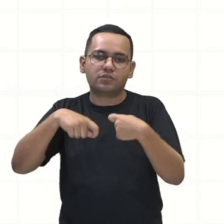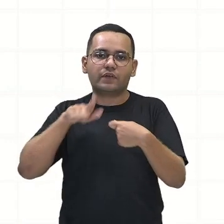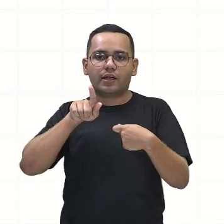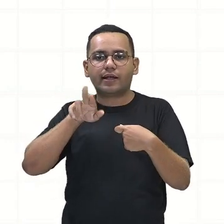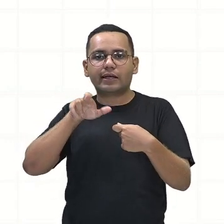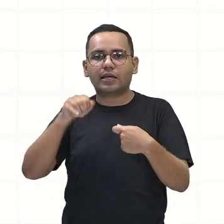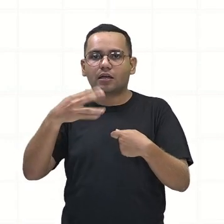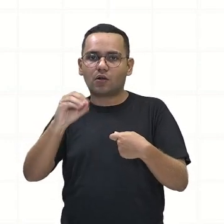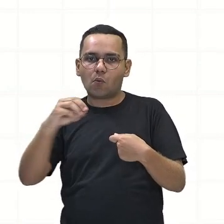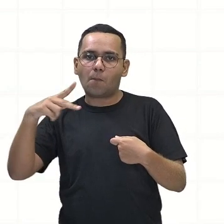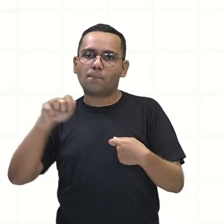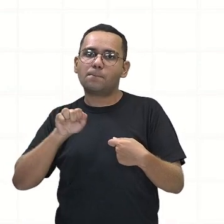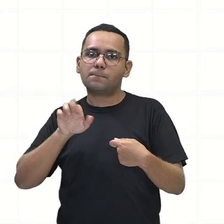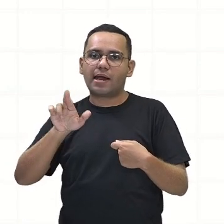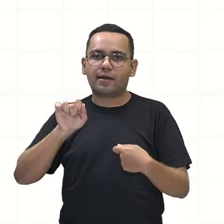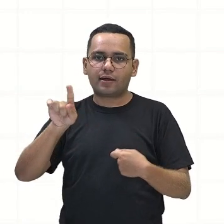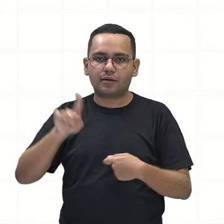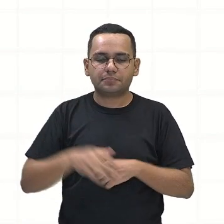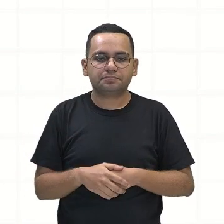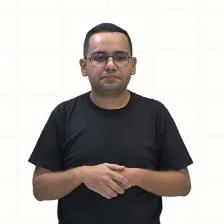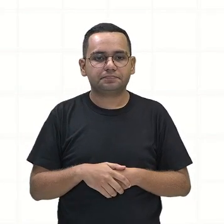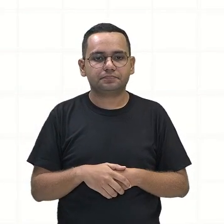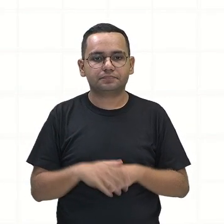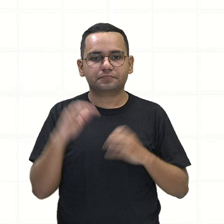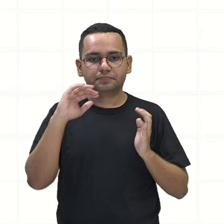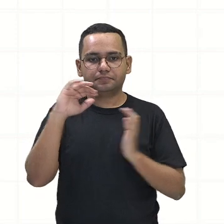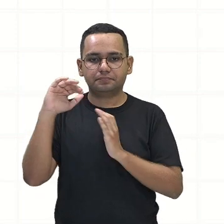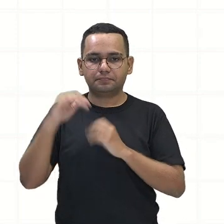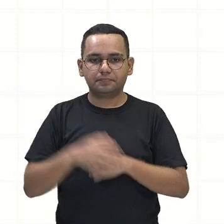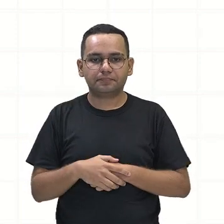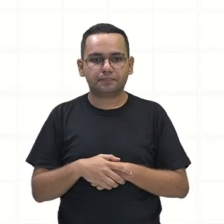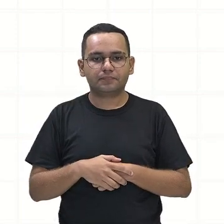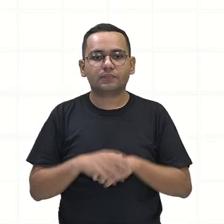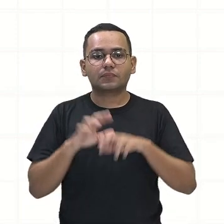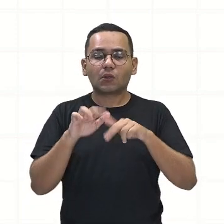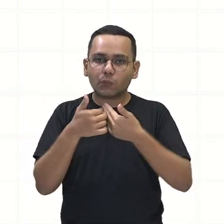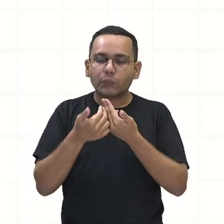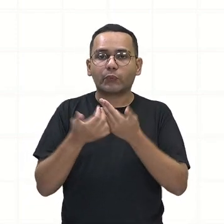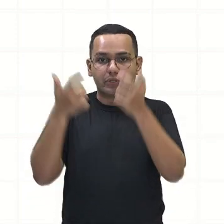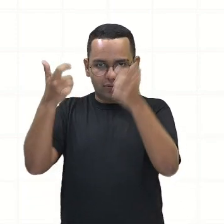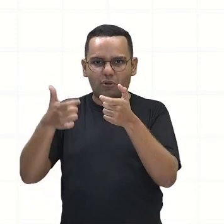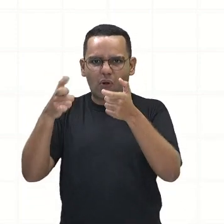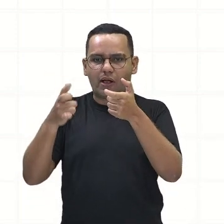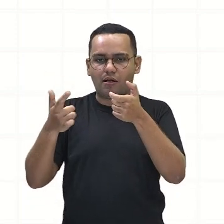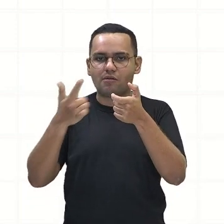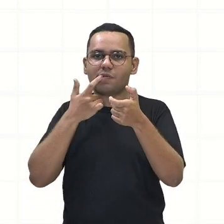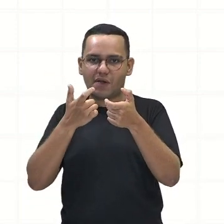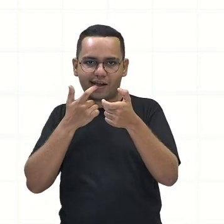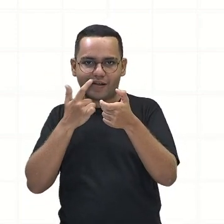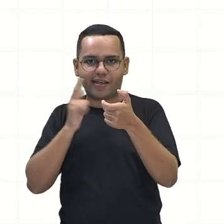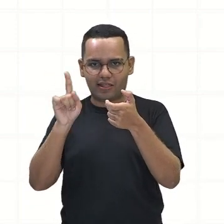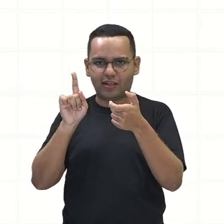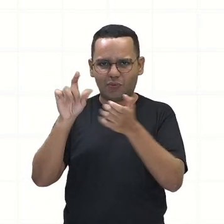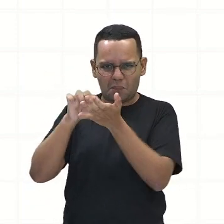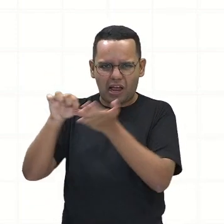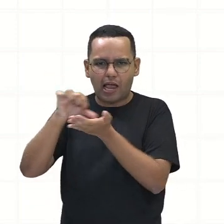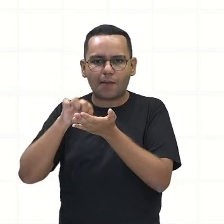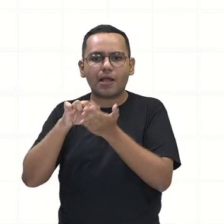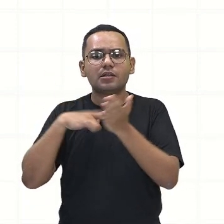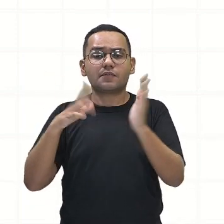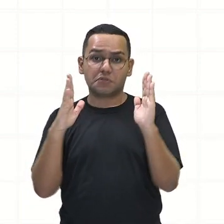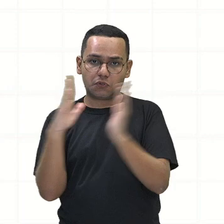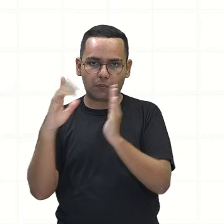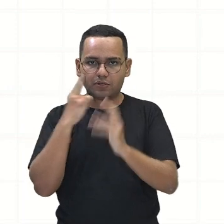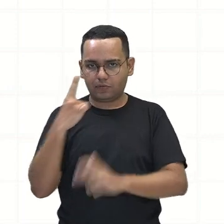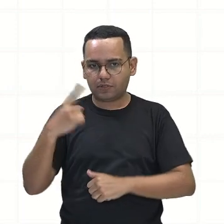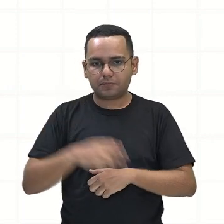Grão-Pará. Continuando, o estado do Grão-Pará e Maranhão, em 1751 a